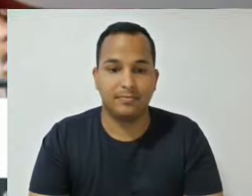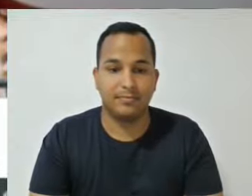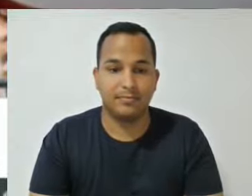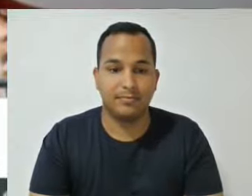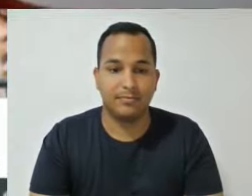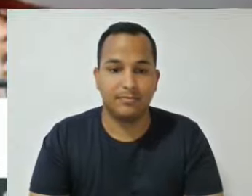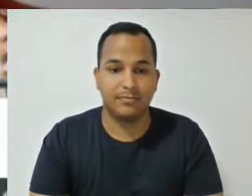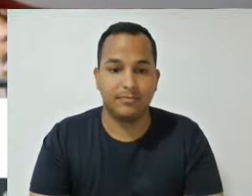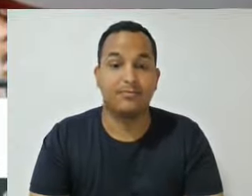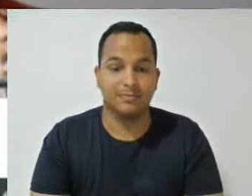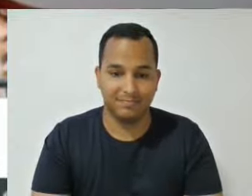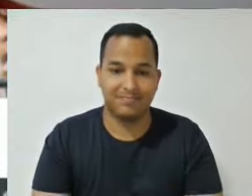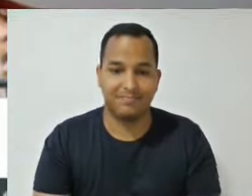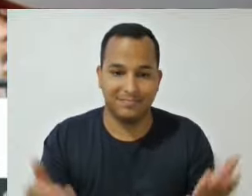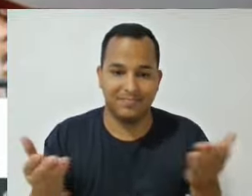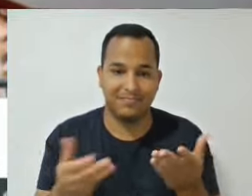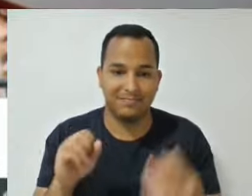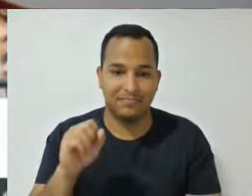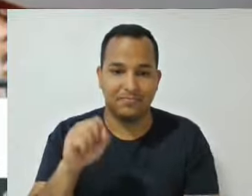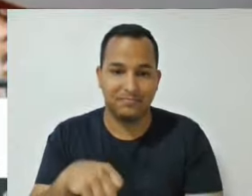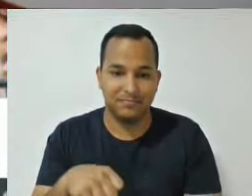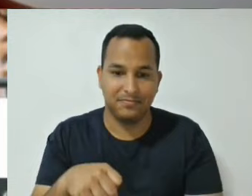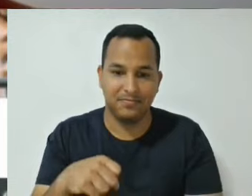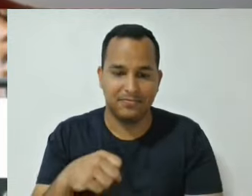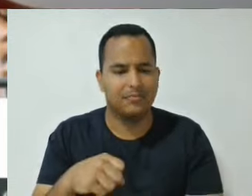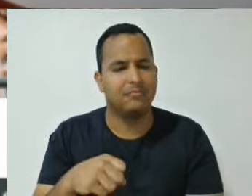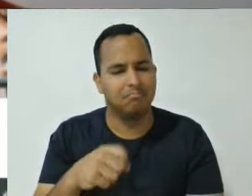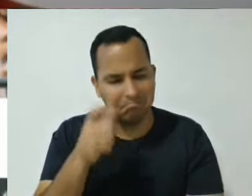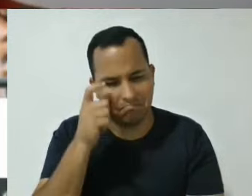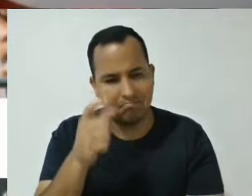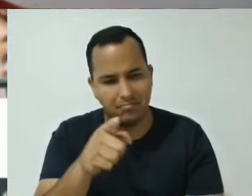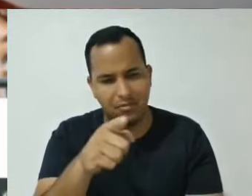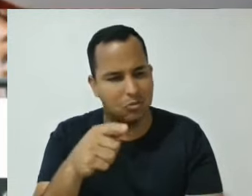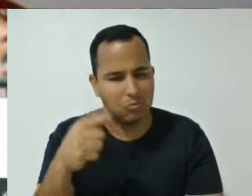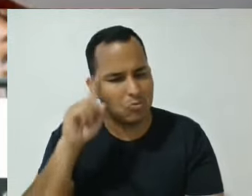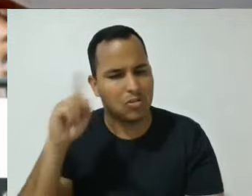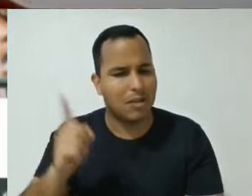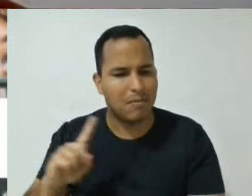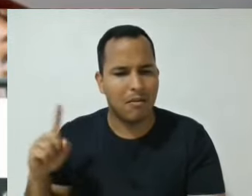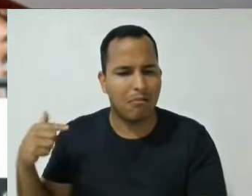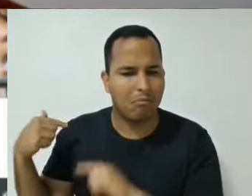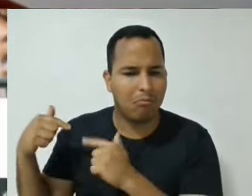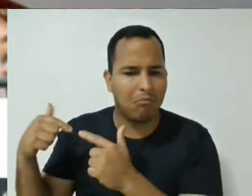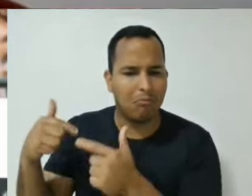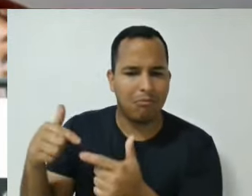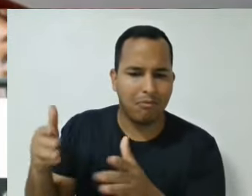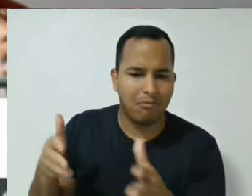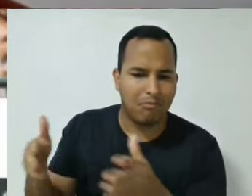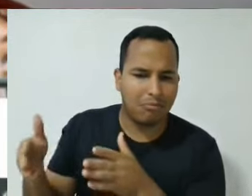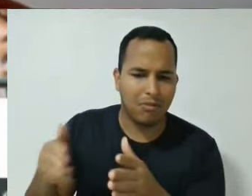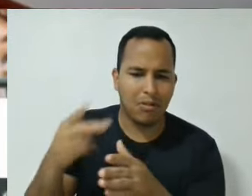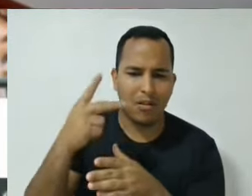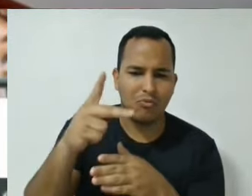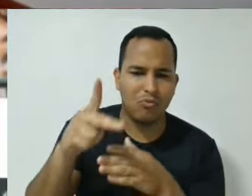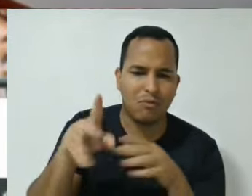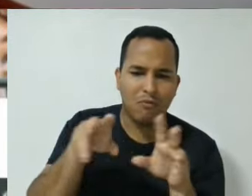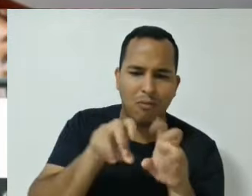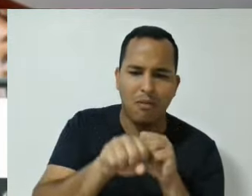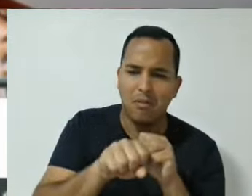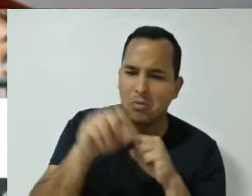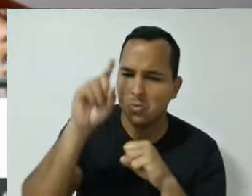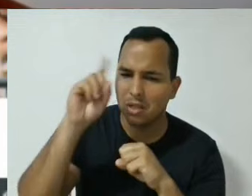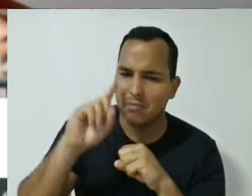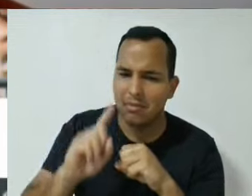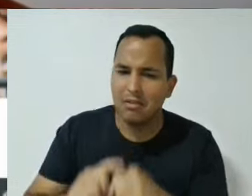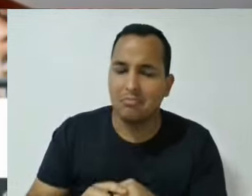Eu fechei para. Que interessante, eu não sabia dessa sua trajetória e da sua formação. Muito bacana, muito legal saber